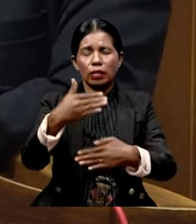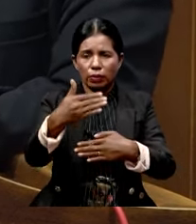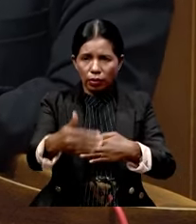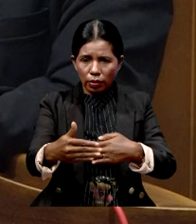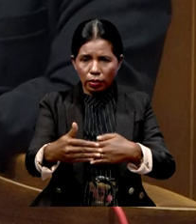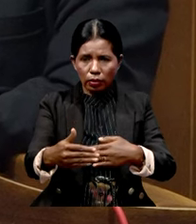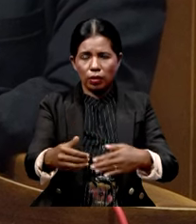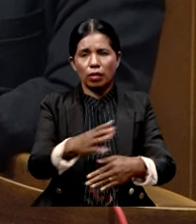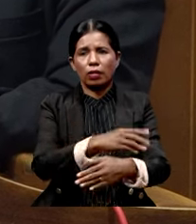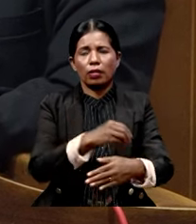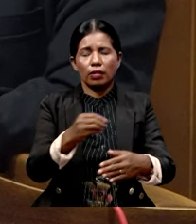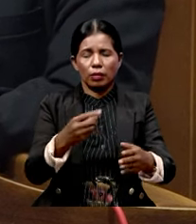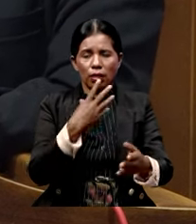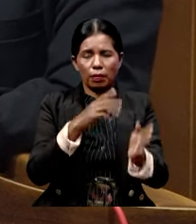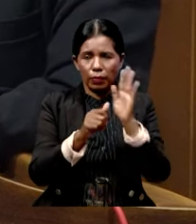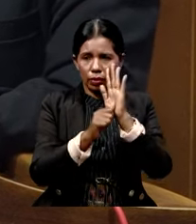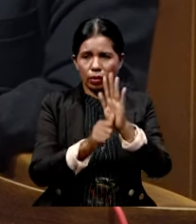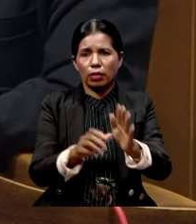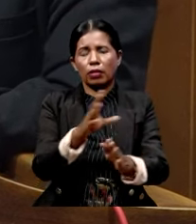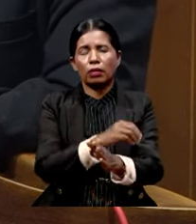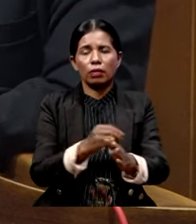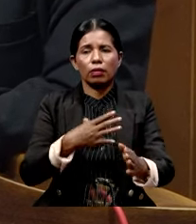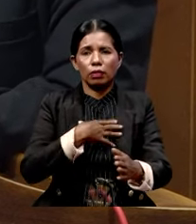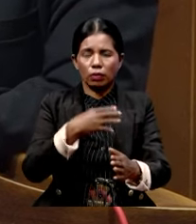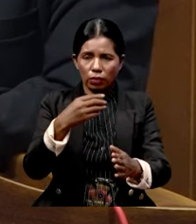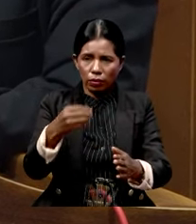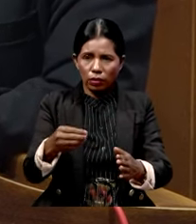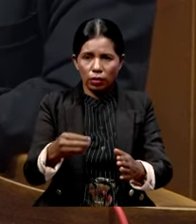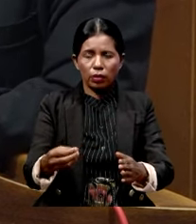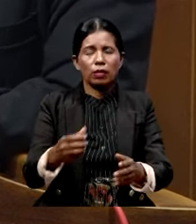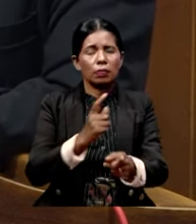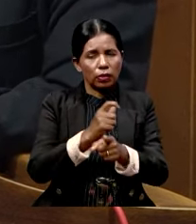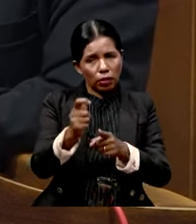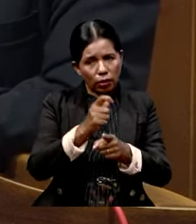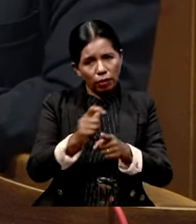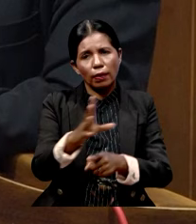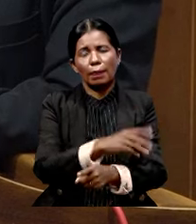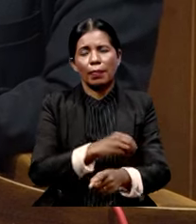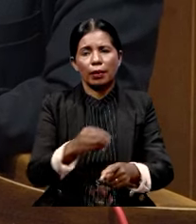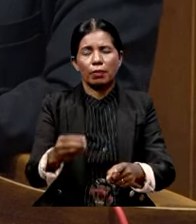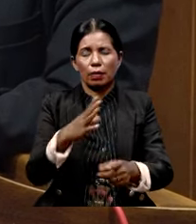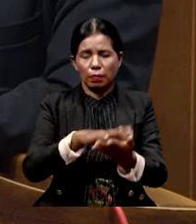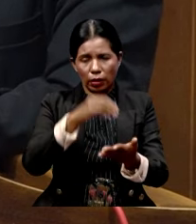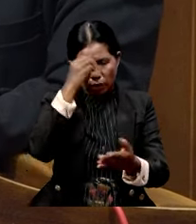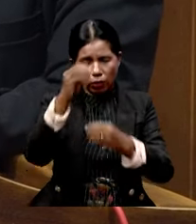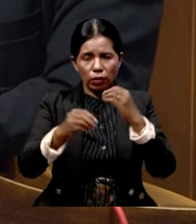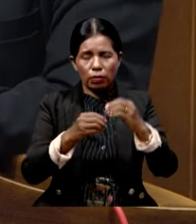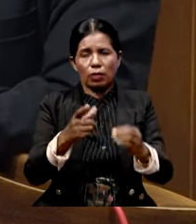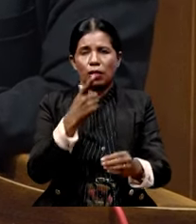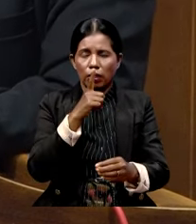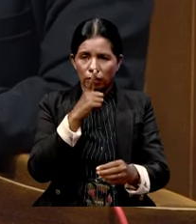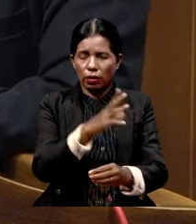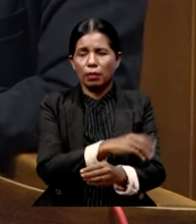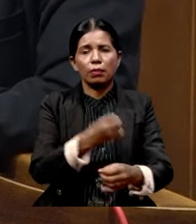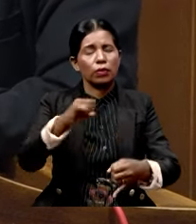por exemplo, do Sudeste Asiático, é seguramente o Estado mais democrático, em que a liberdade de imprensa, estão aqui jornalistas,